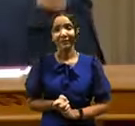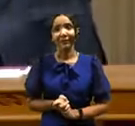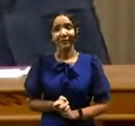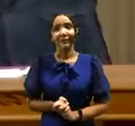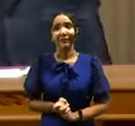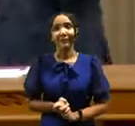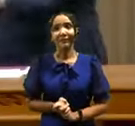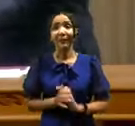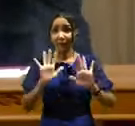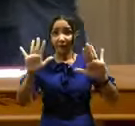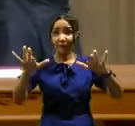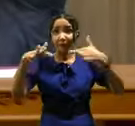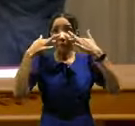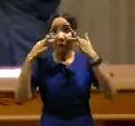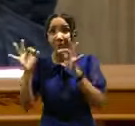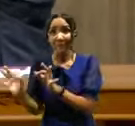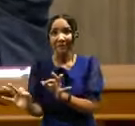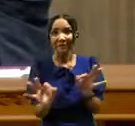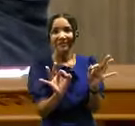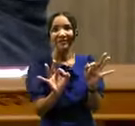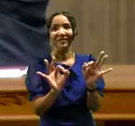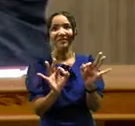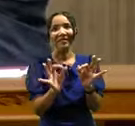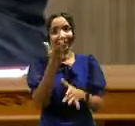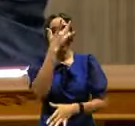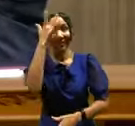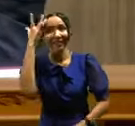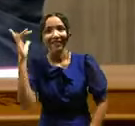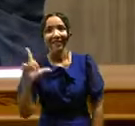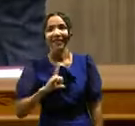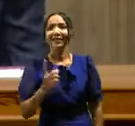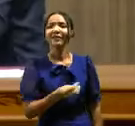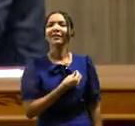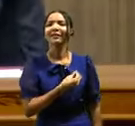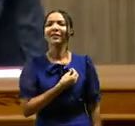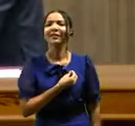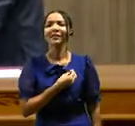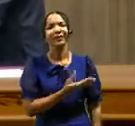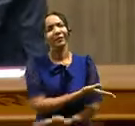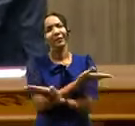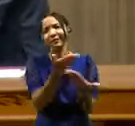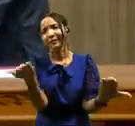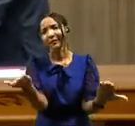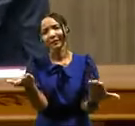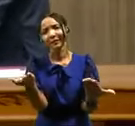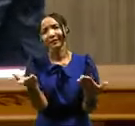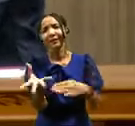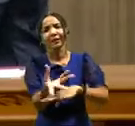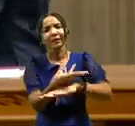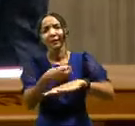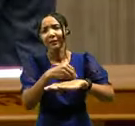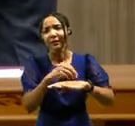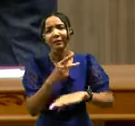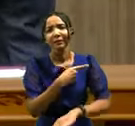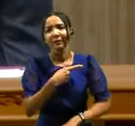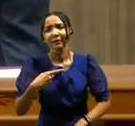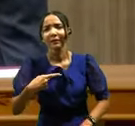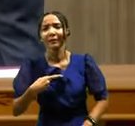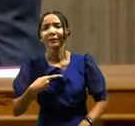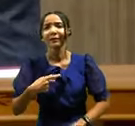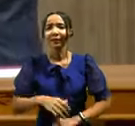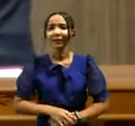Olhe para cá quem tem vida igreja pastores escutem essa de Deus em Ezequiel